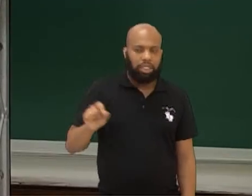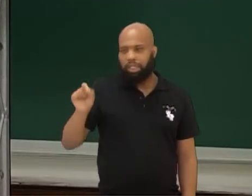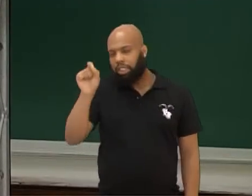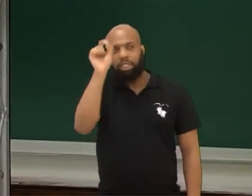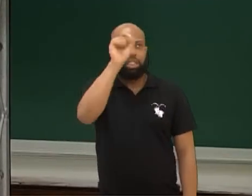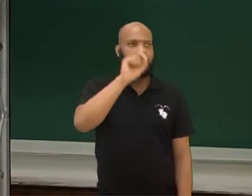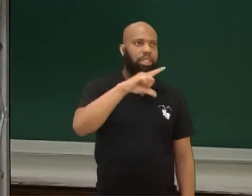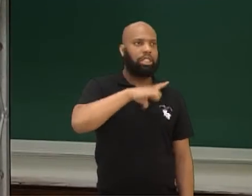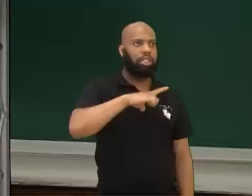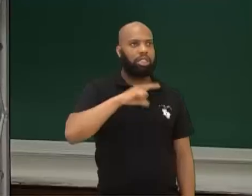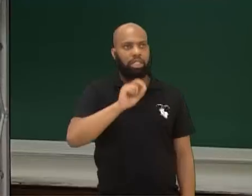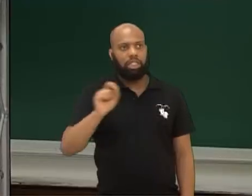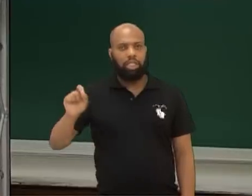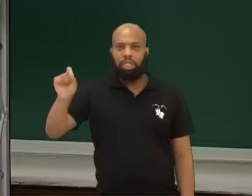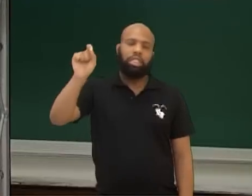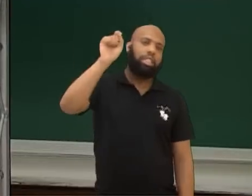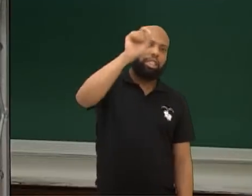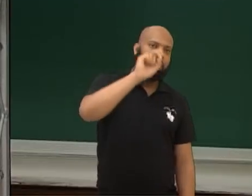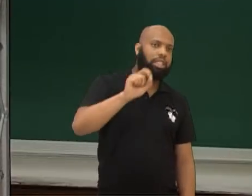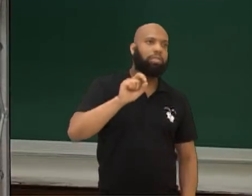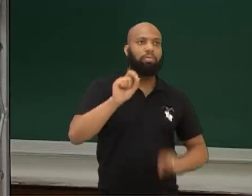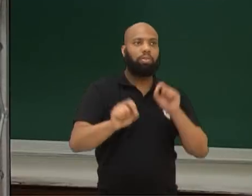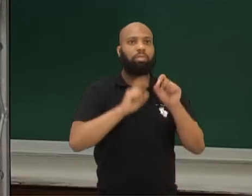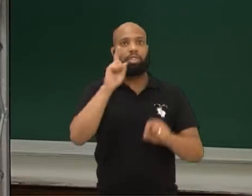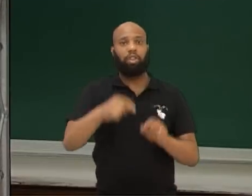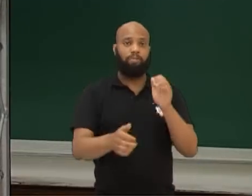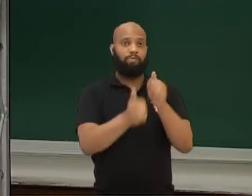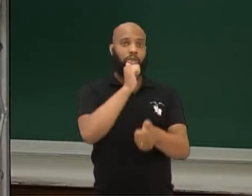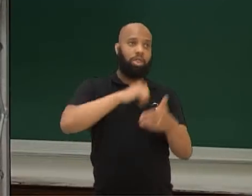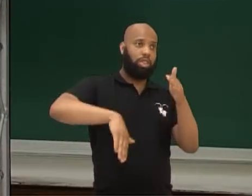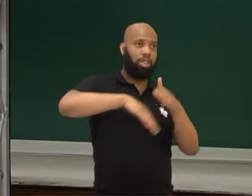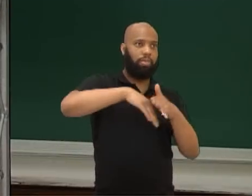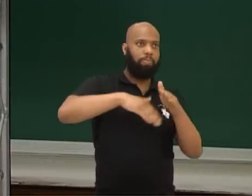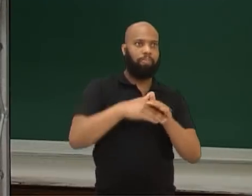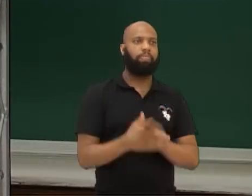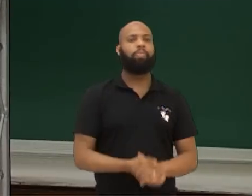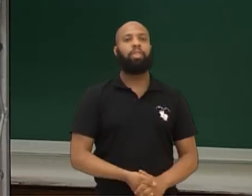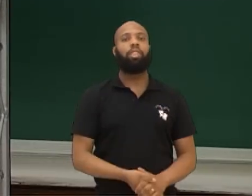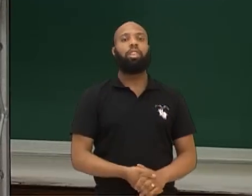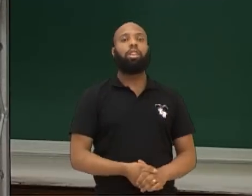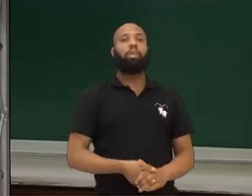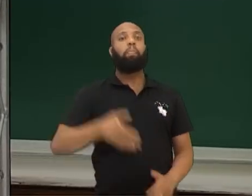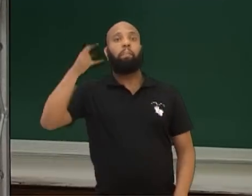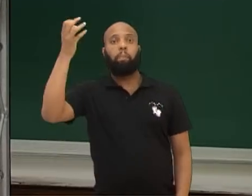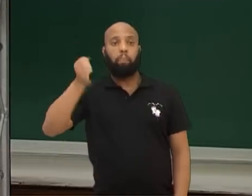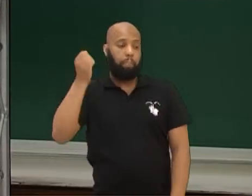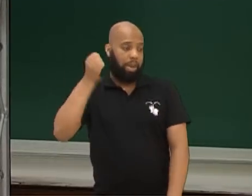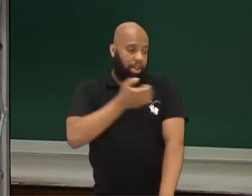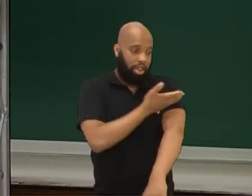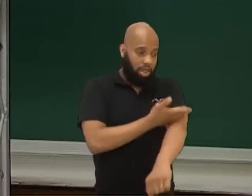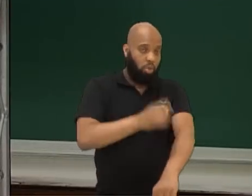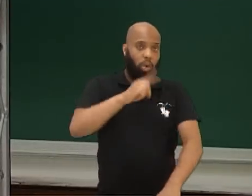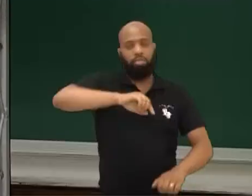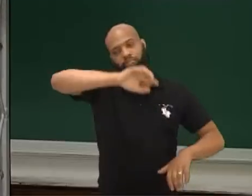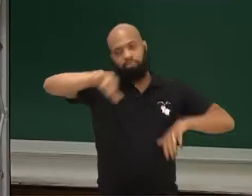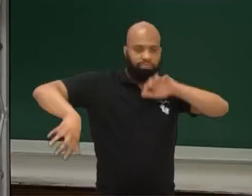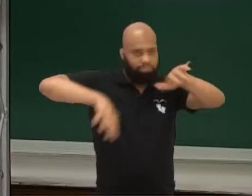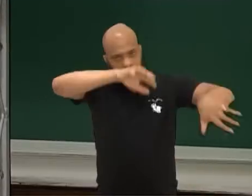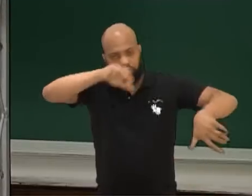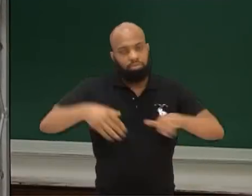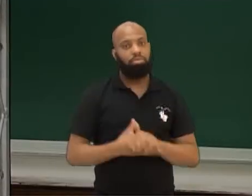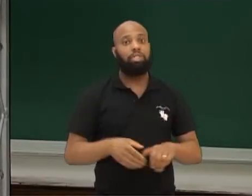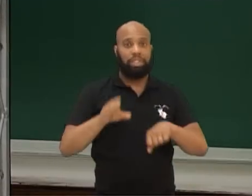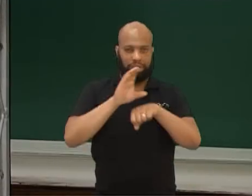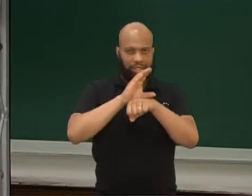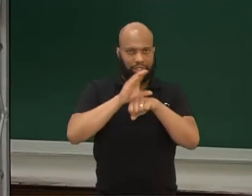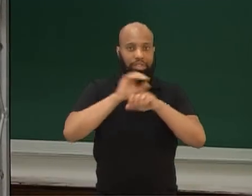quadriculado, assim, né, cheio de pontos, vamos dizer assim, é o futebol. O em branco é a natação, né, sem cor. E esse